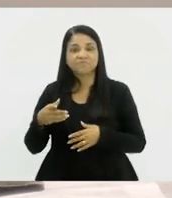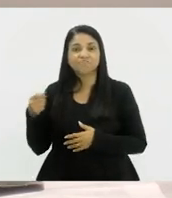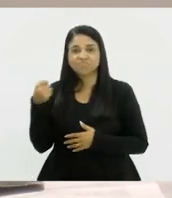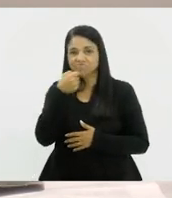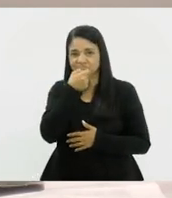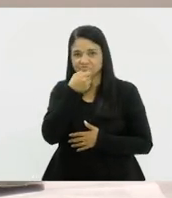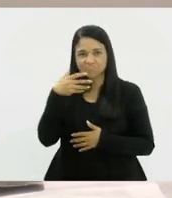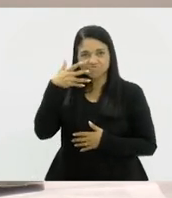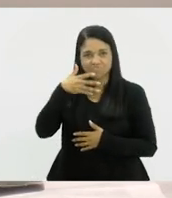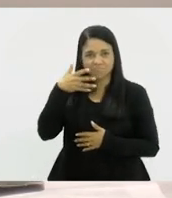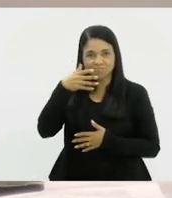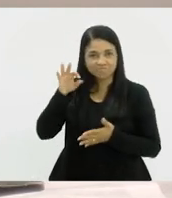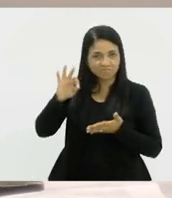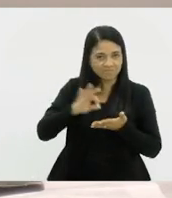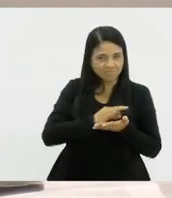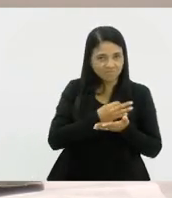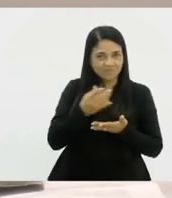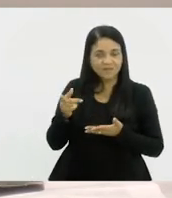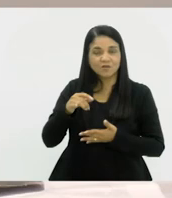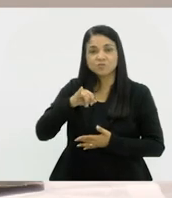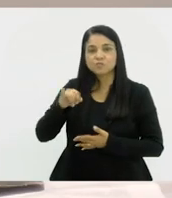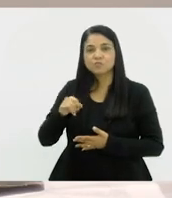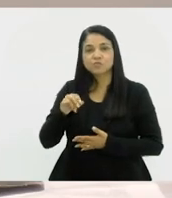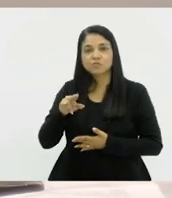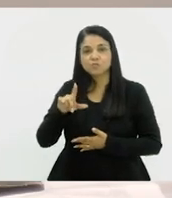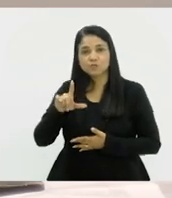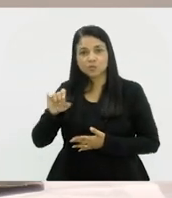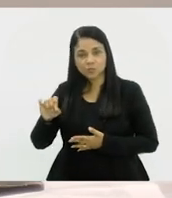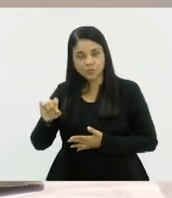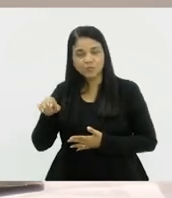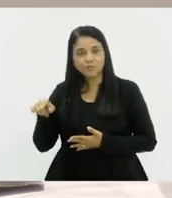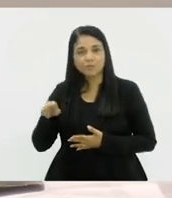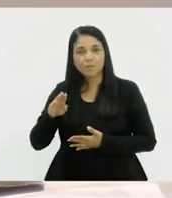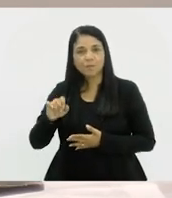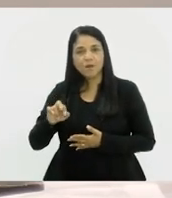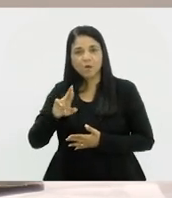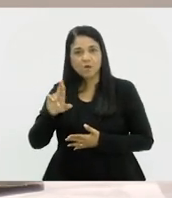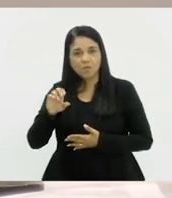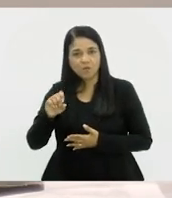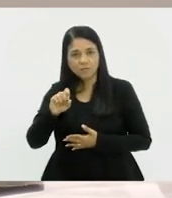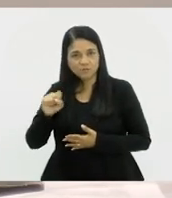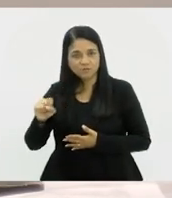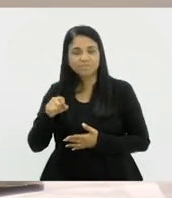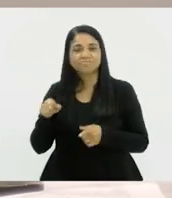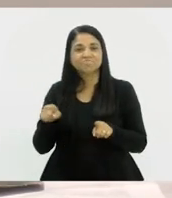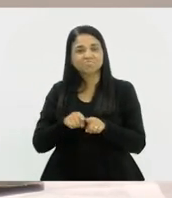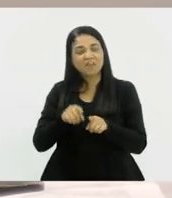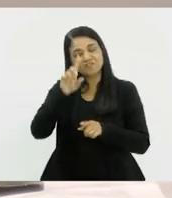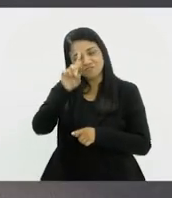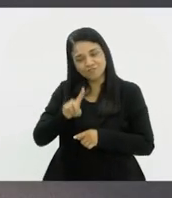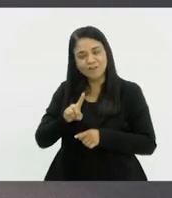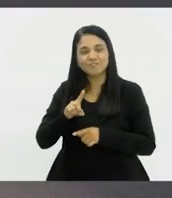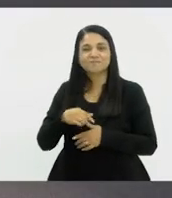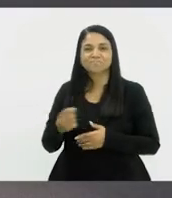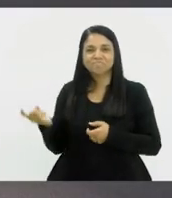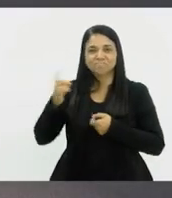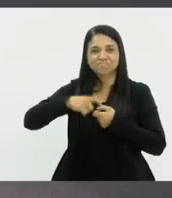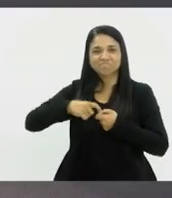uma reinscrição do Júlio Barroso Mas como ele foi muito citado tem direito à tréplica